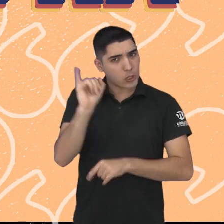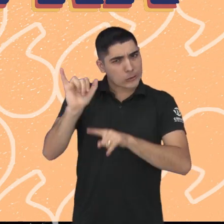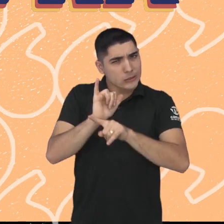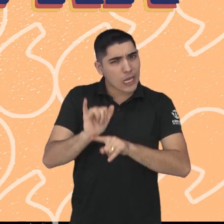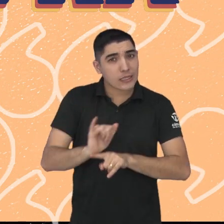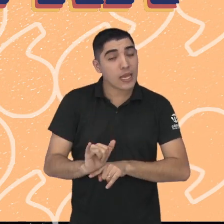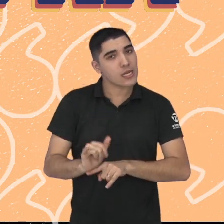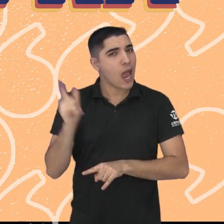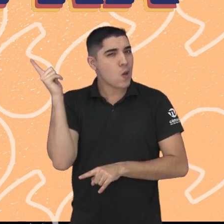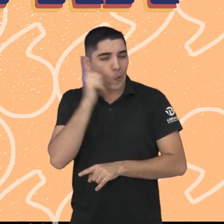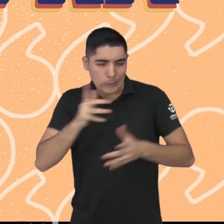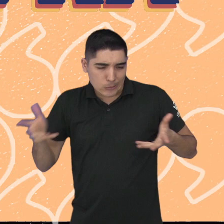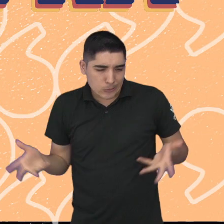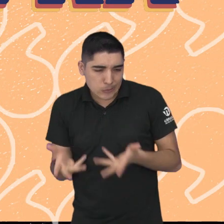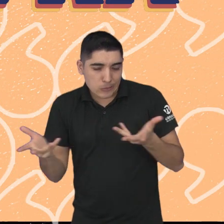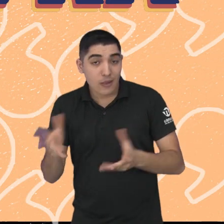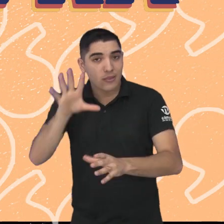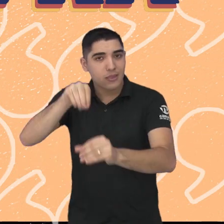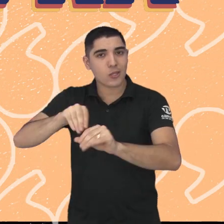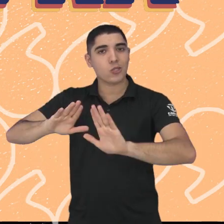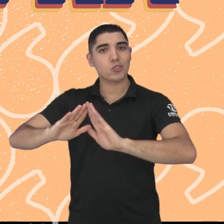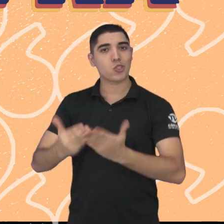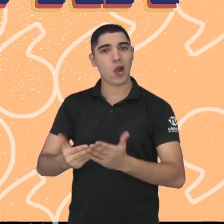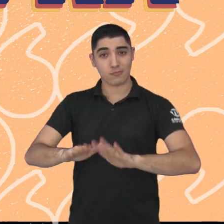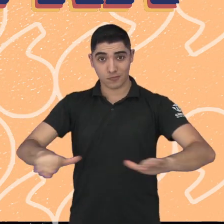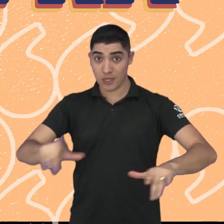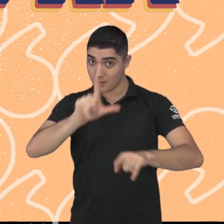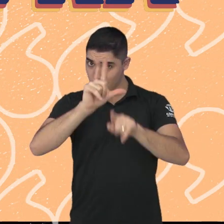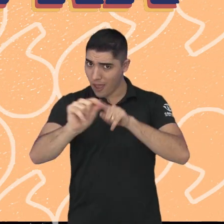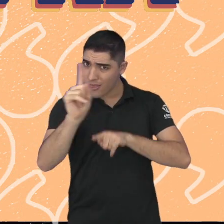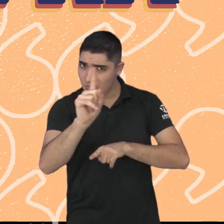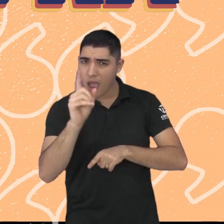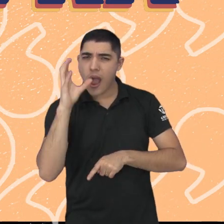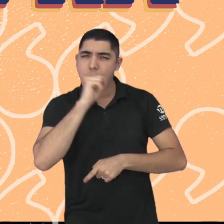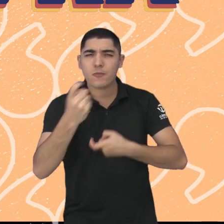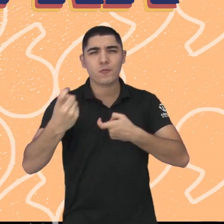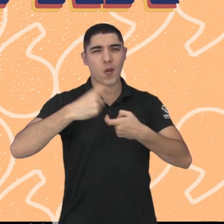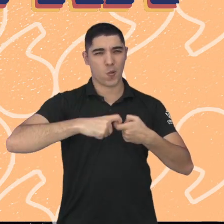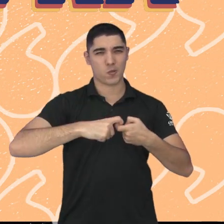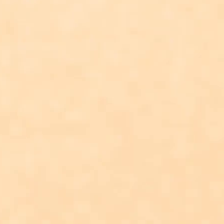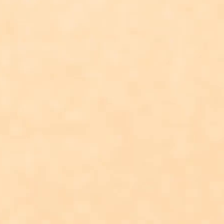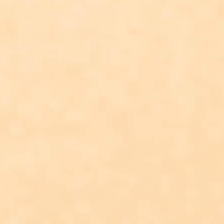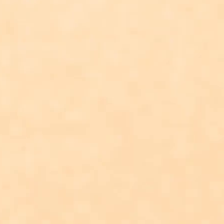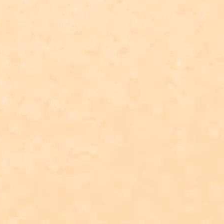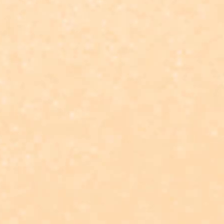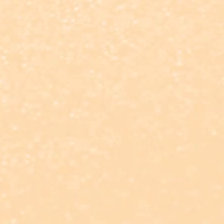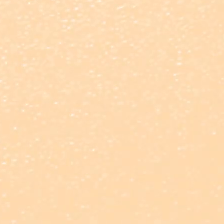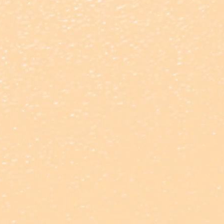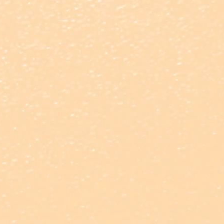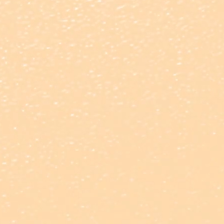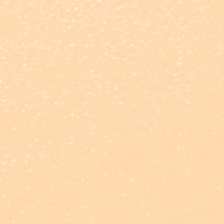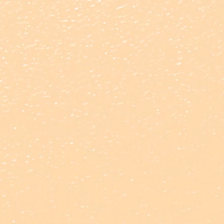e viável para ser desenvolvido na educação infantil. Não saia daí, voltamos já!